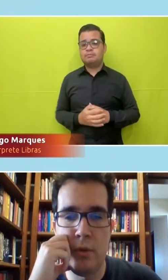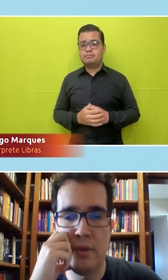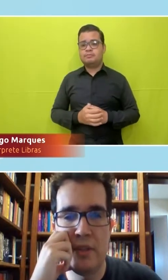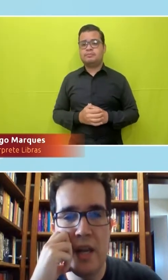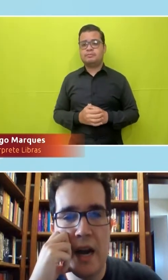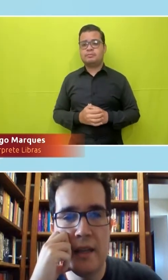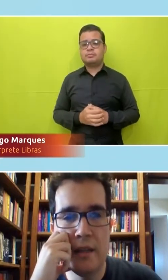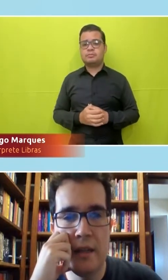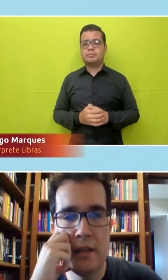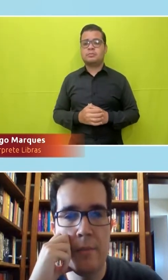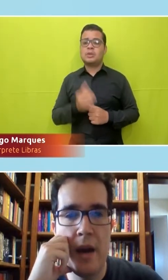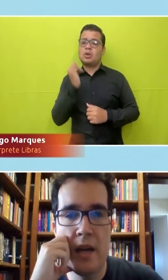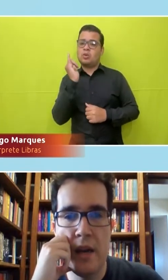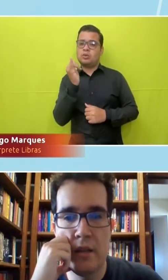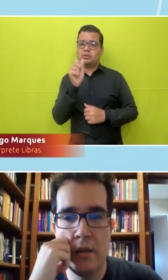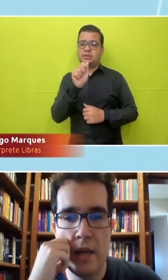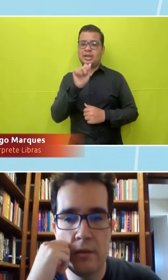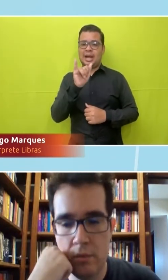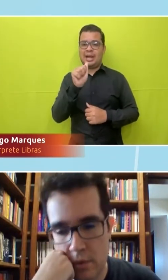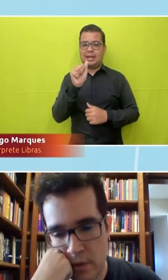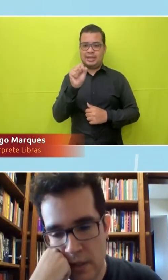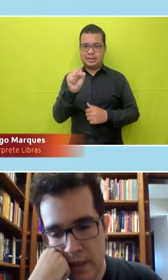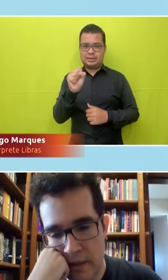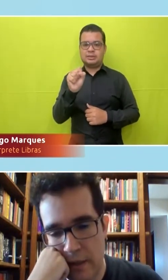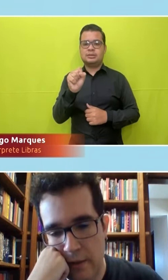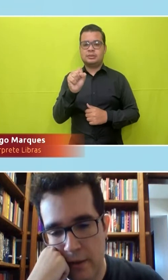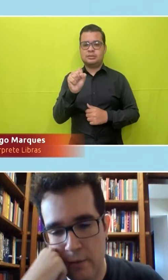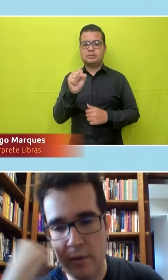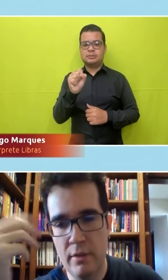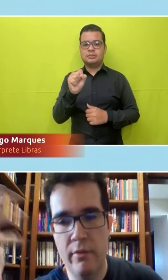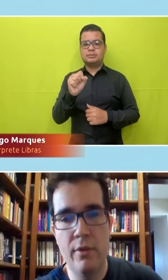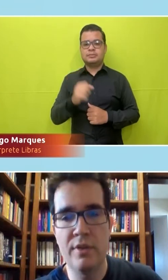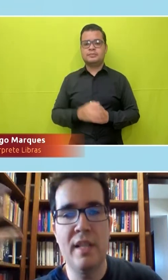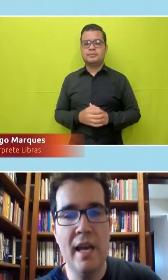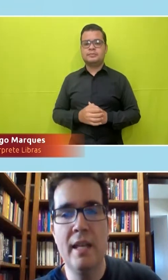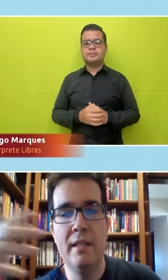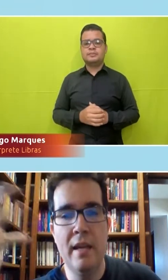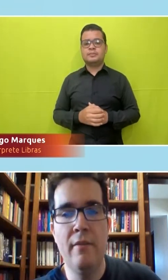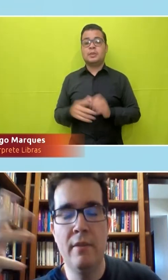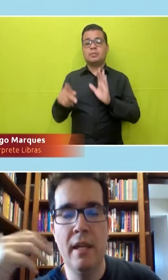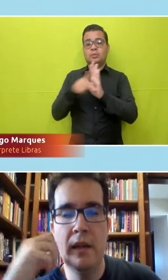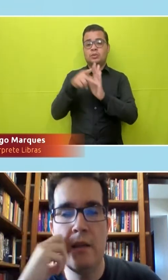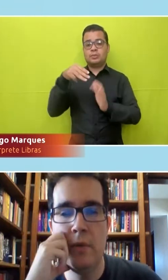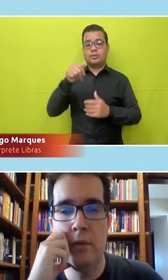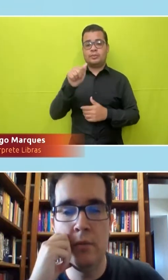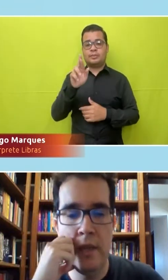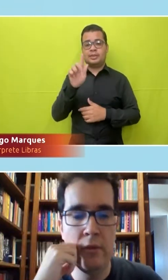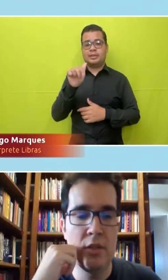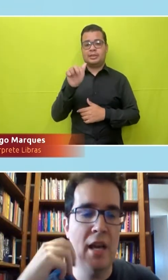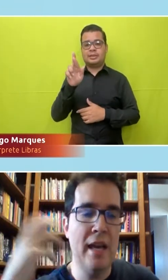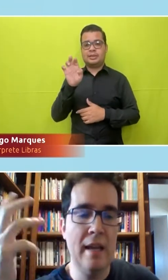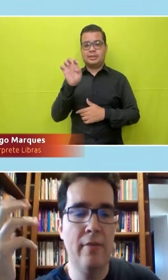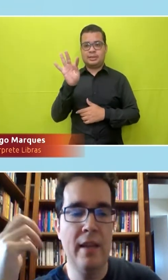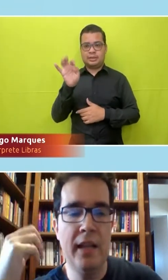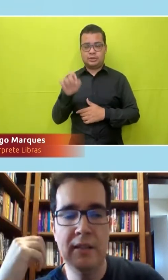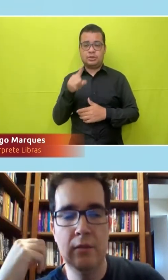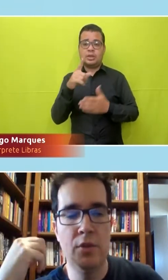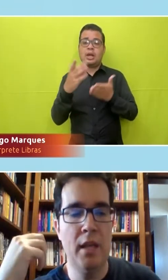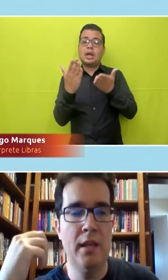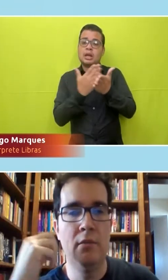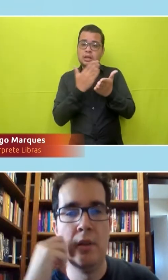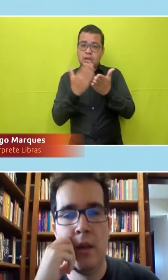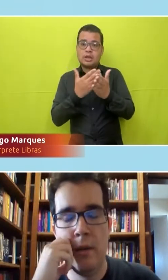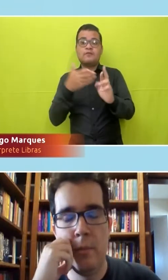são os contos de Aya, né, da Margaret Atwood, que inclusive virou série, e aí, né, era um livro que já era referência